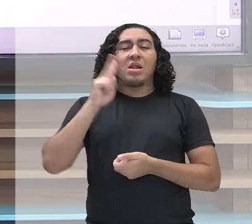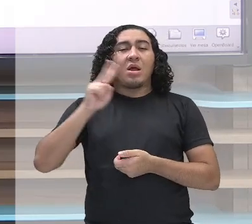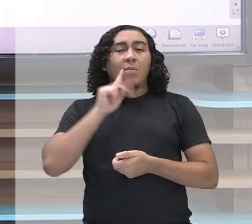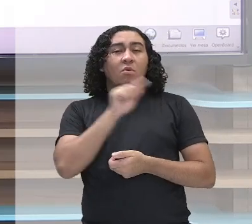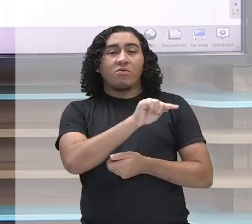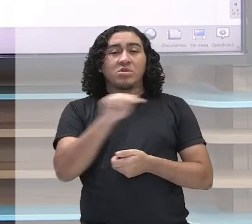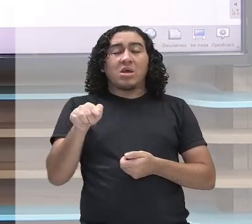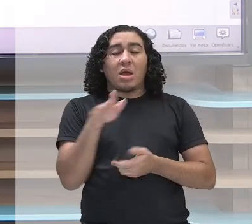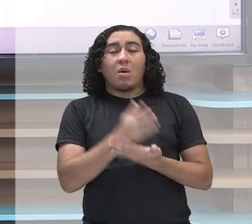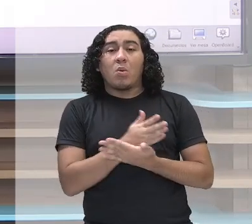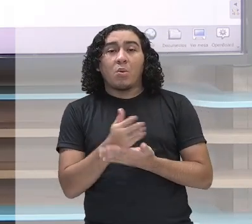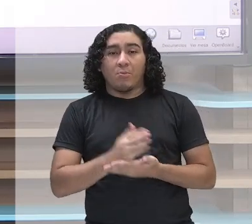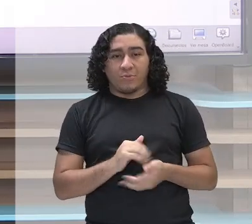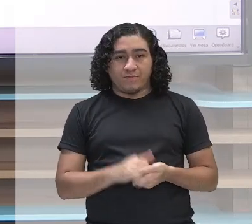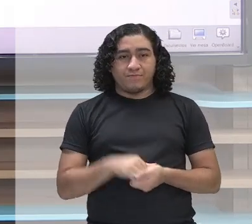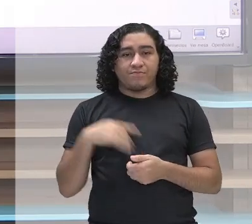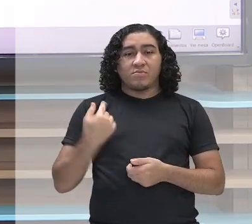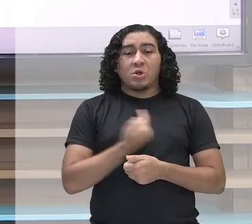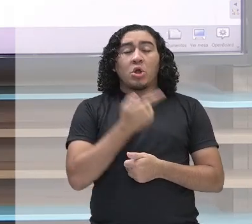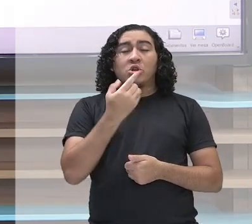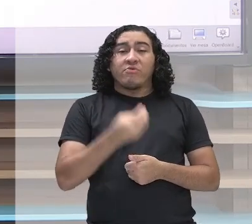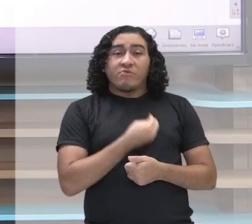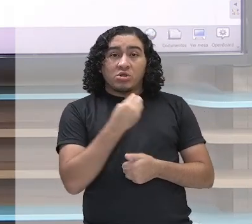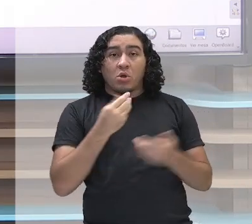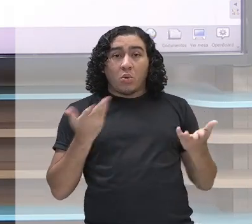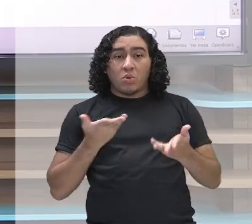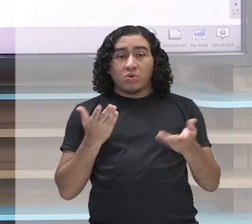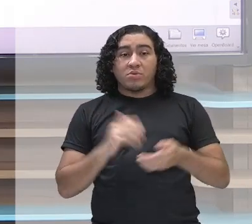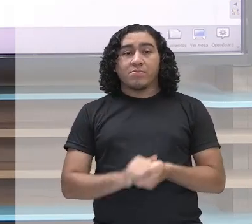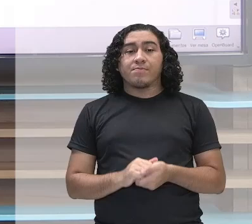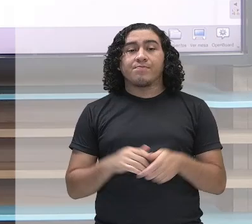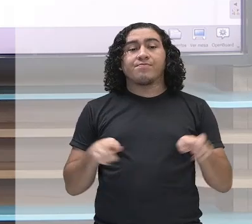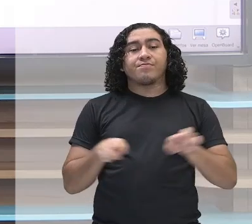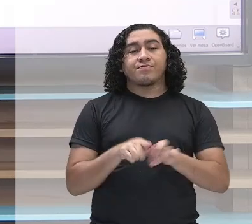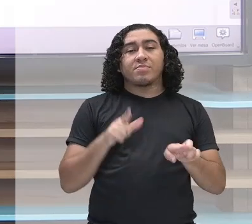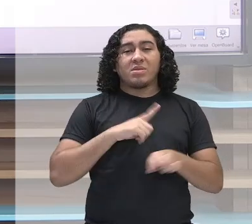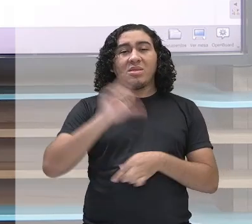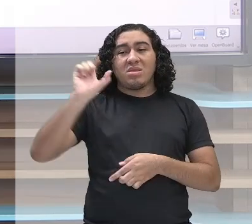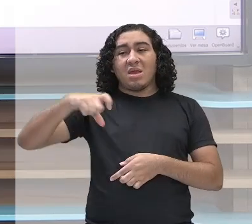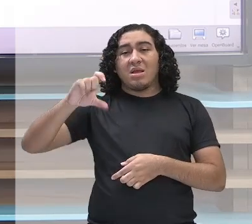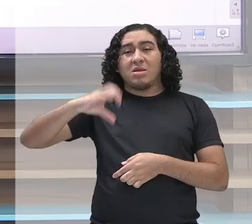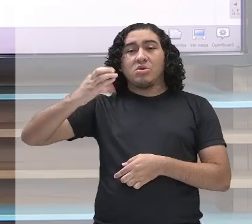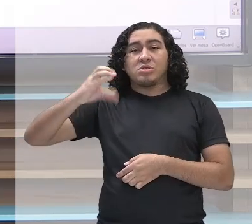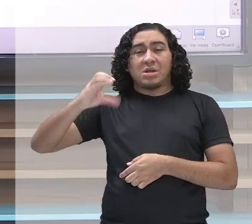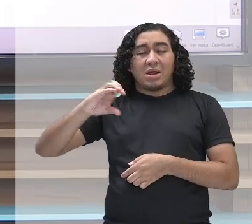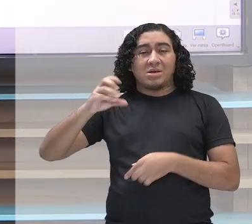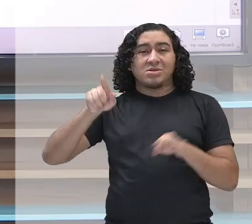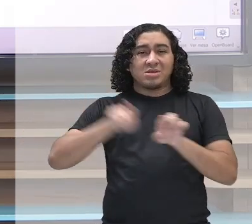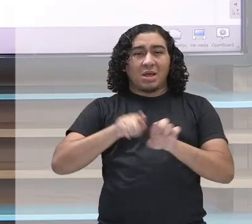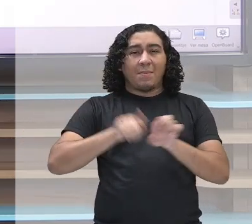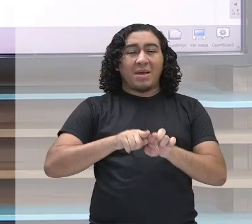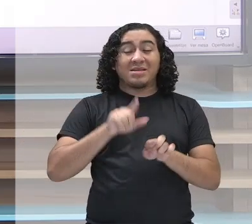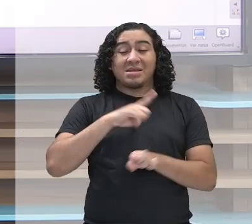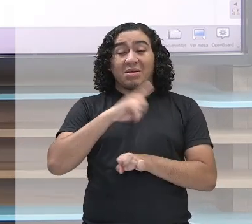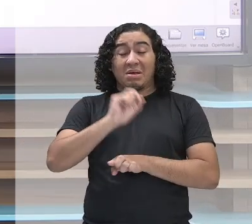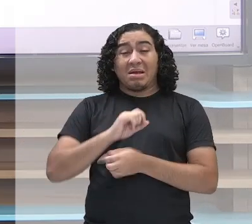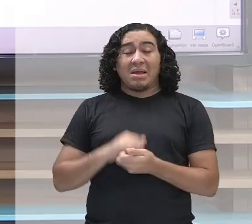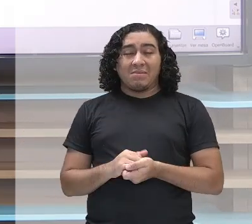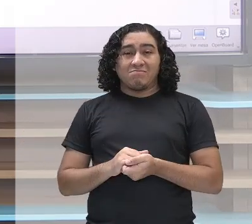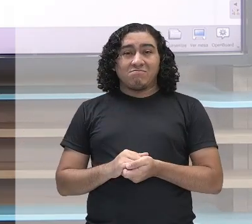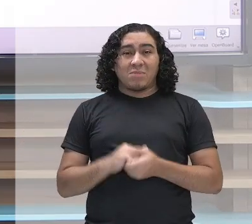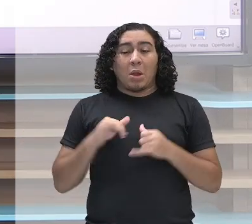para vocês, gente, do que a gente ainda vive hoje, né? A gente tem aí o cartão de crédito, aquela continha ali que a gente abre no